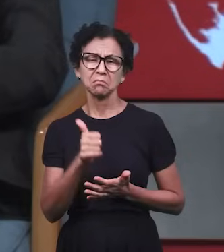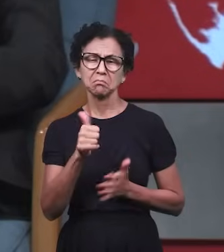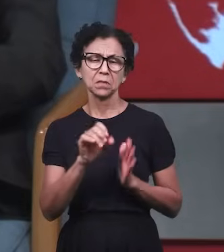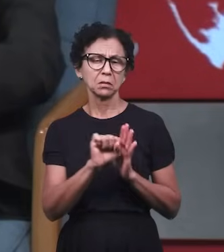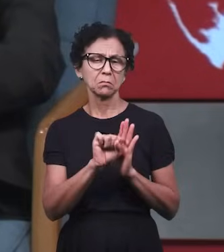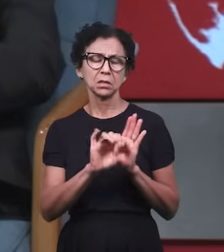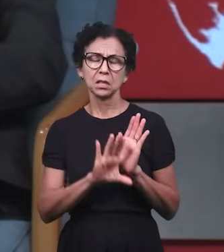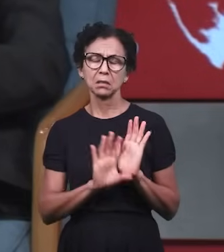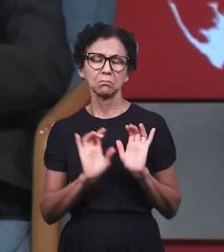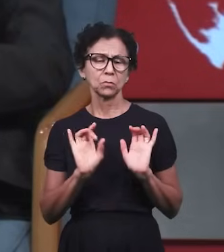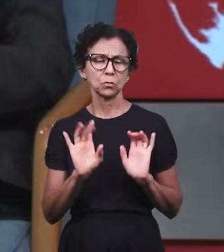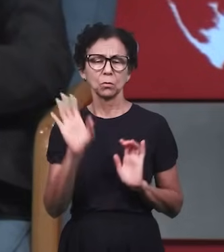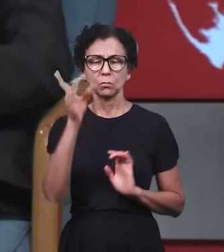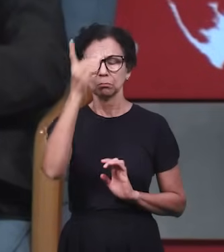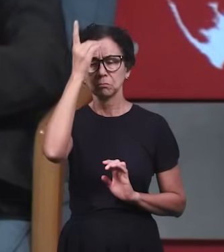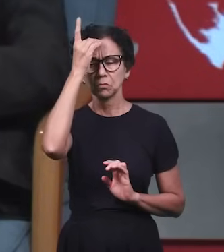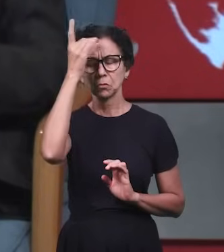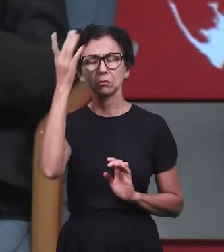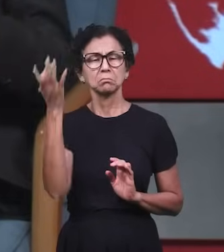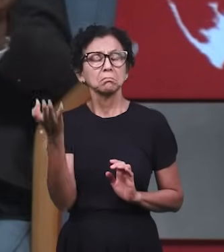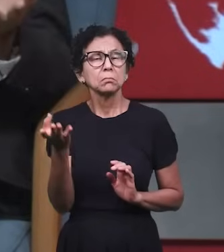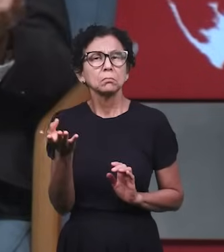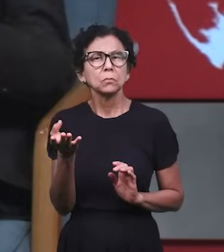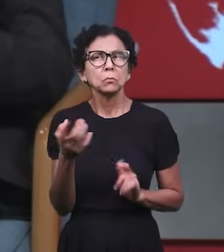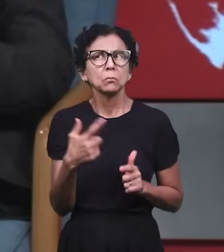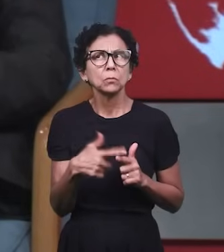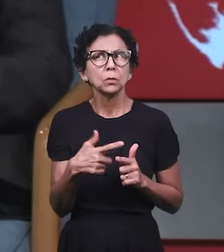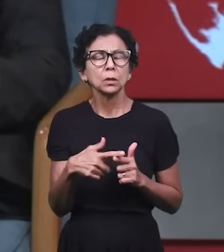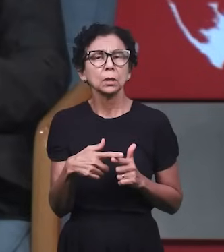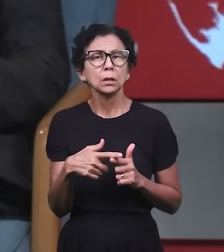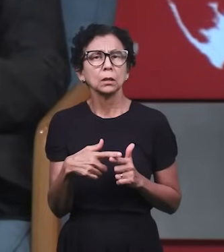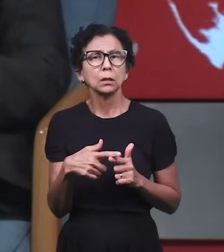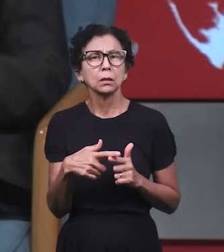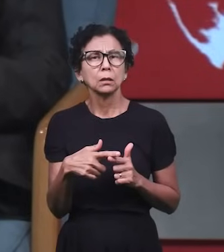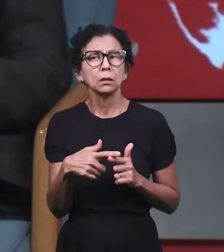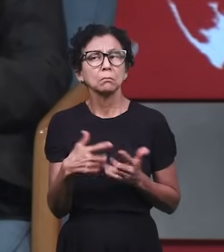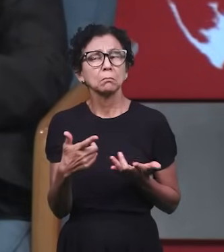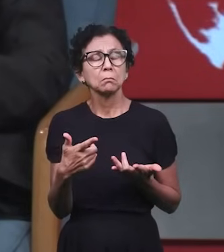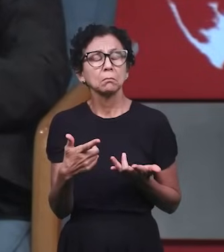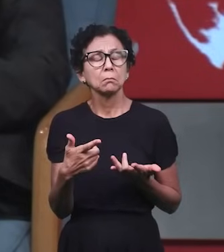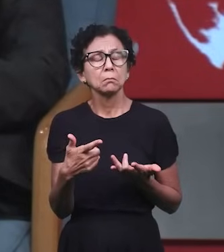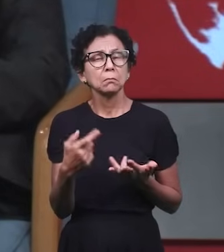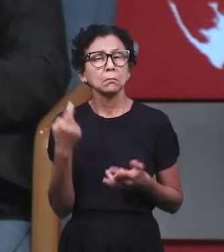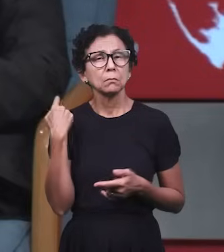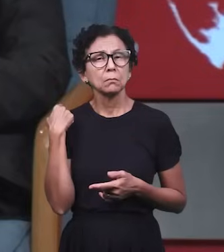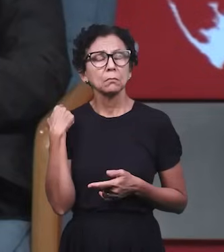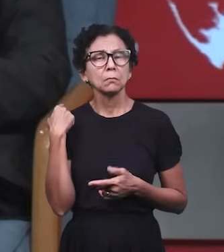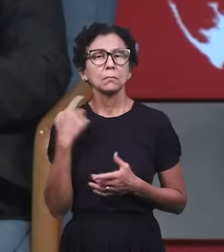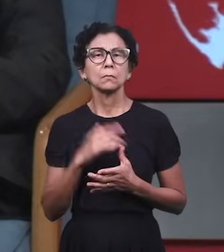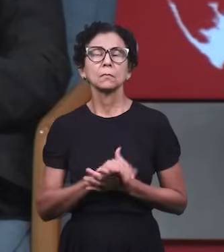no primeiro século. E por que apenas no primeiro século? Eles alegam